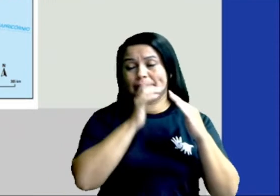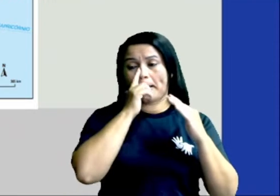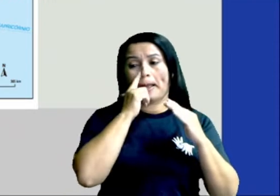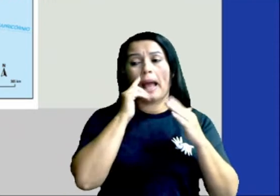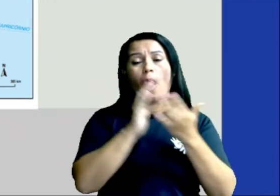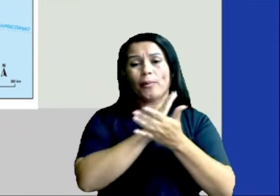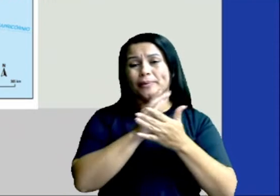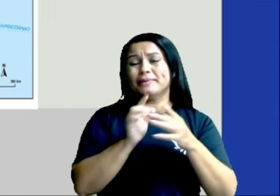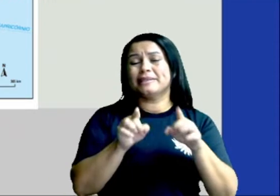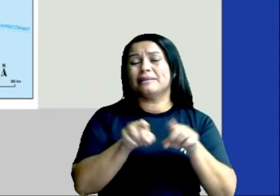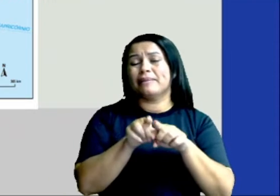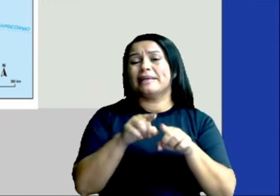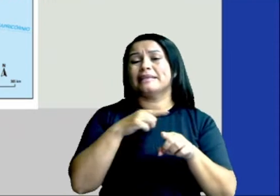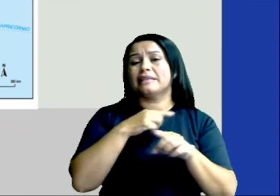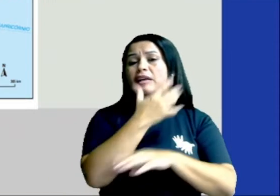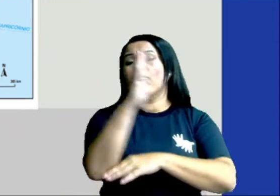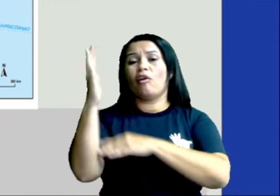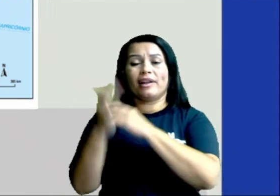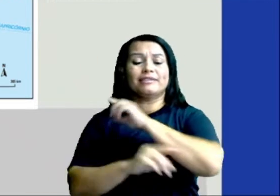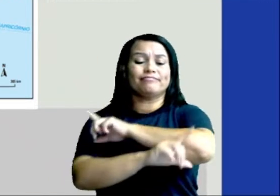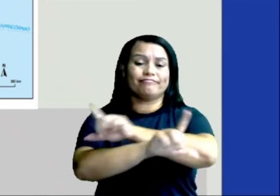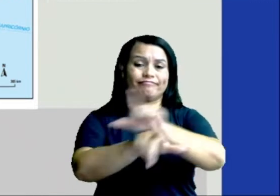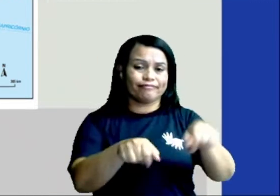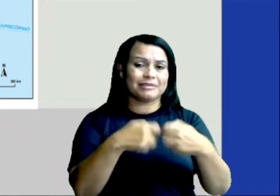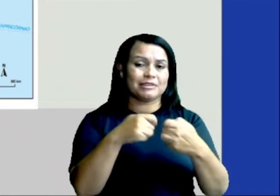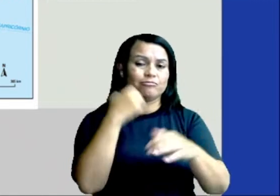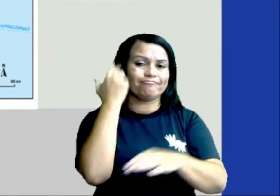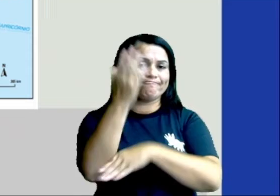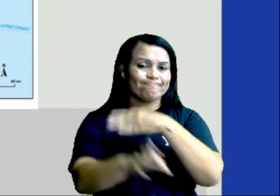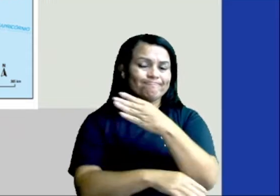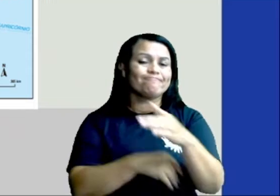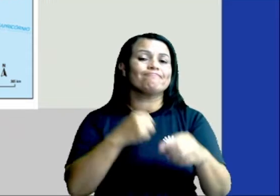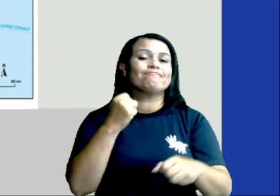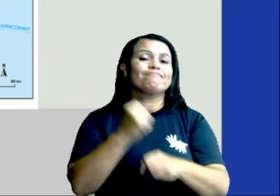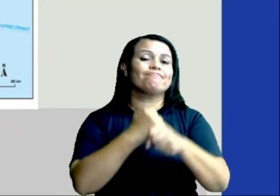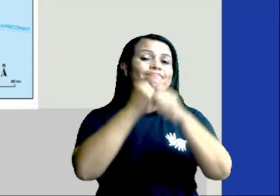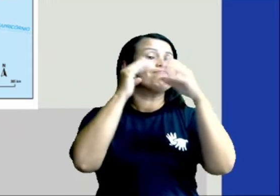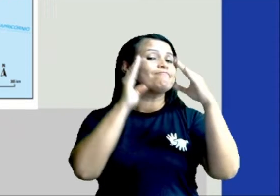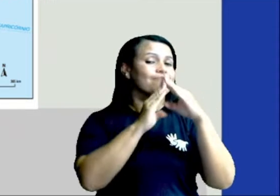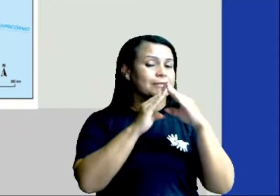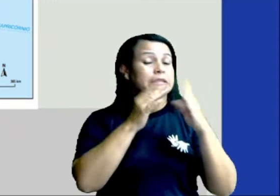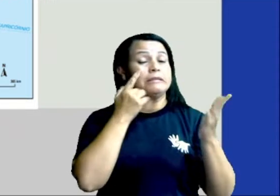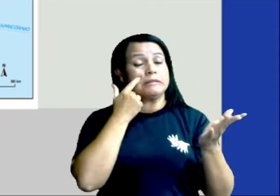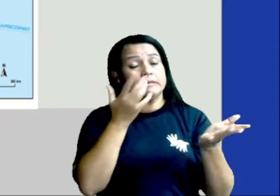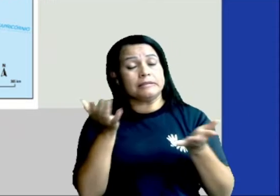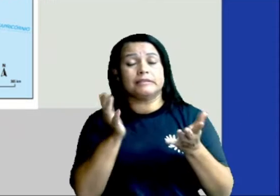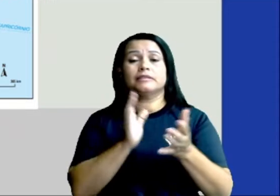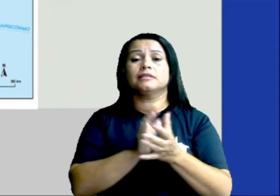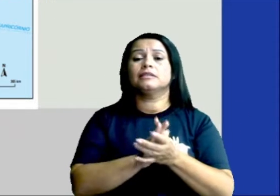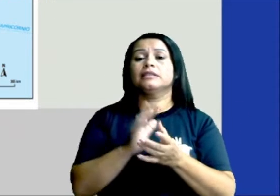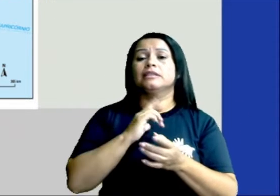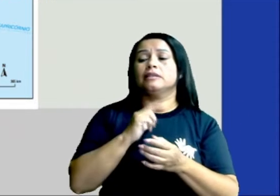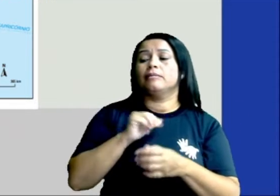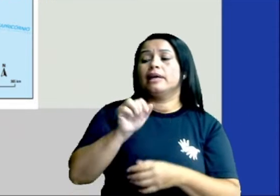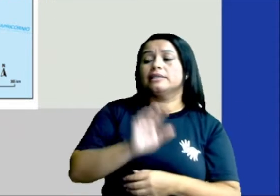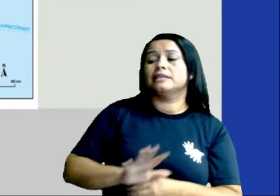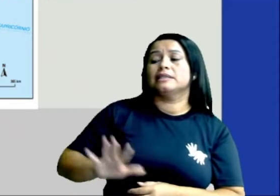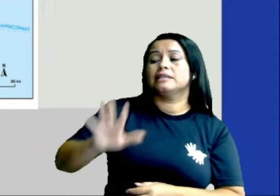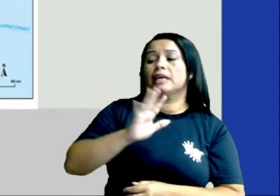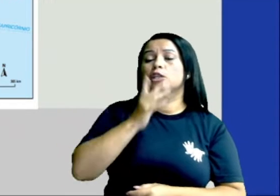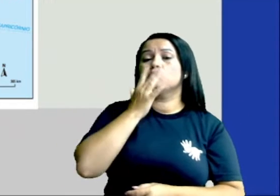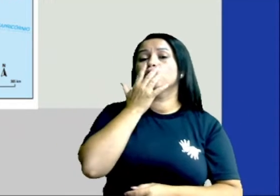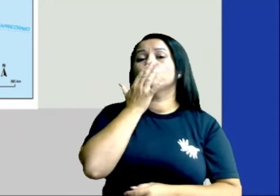né, trechos que antes era de floresta, tá? E só mais uma perspectiva nesse contexto, tá? Então toda essa área aqui em